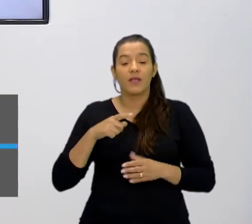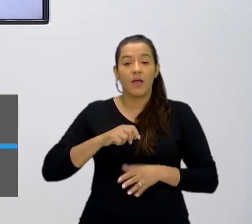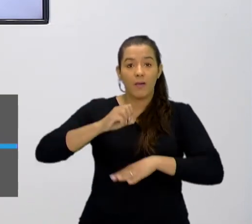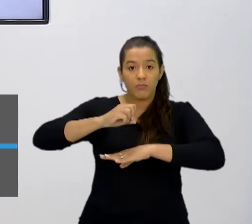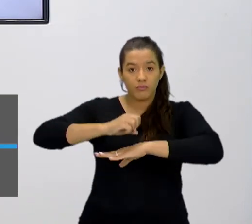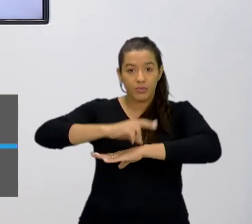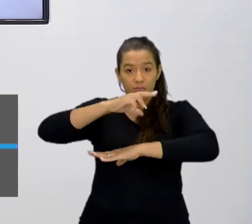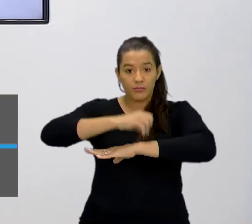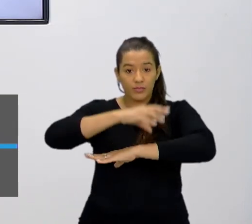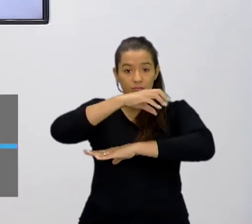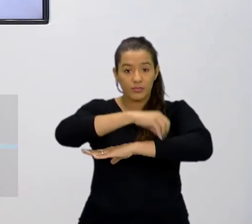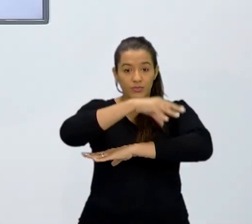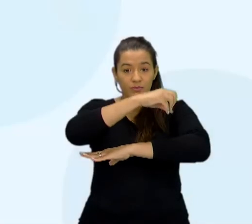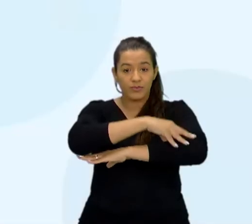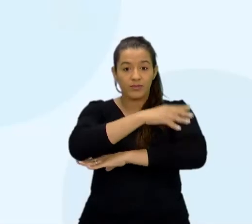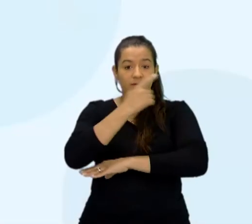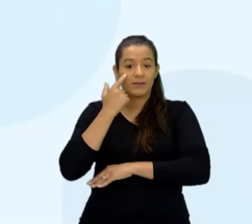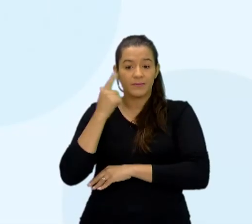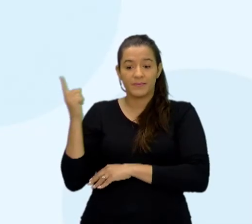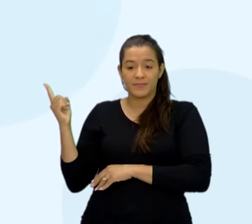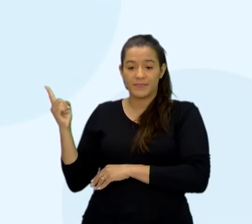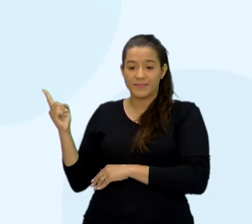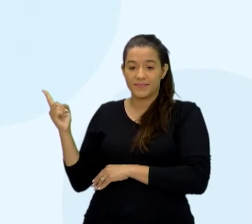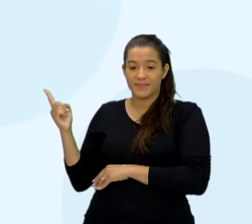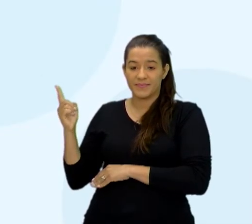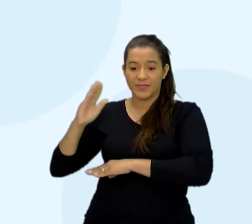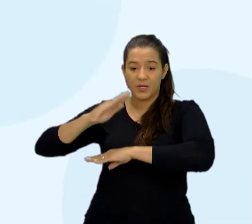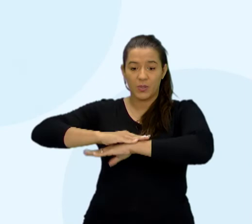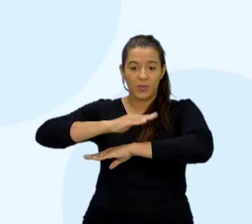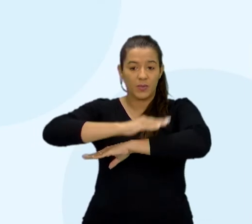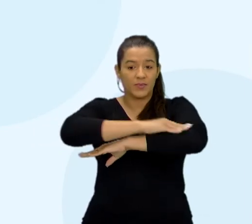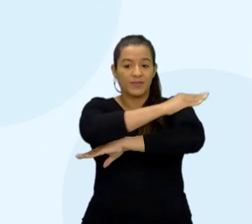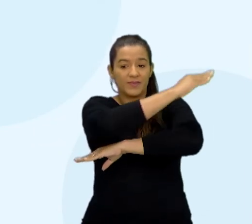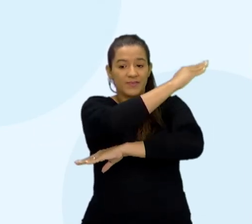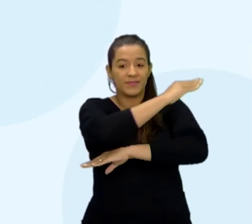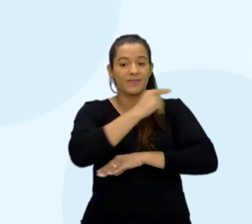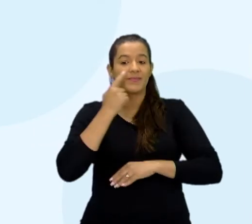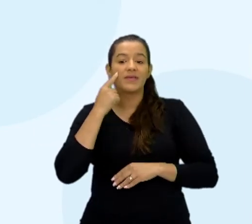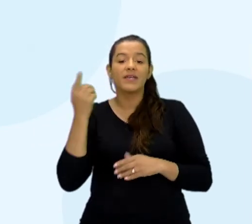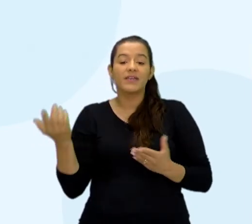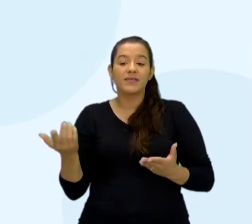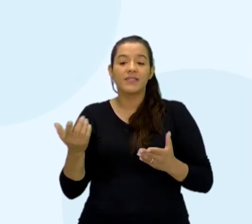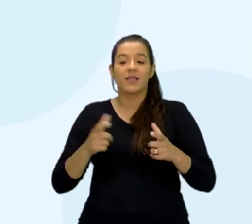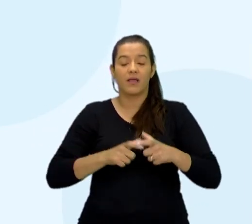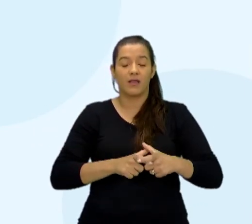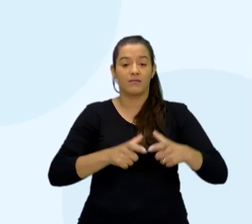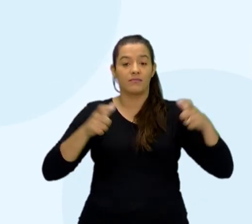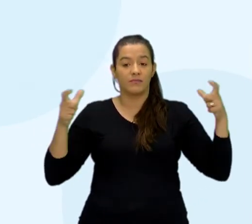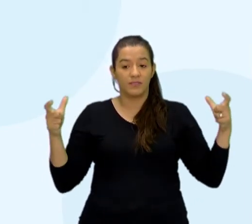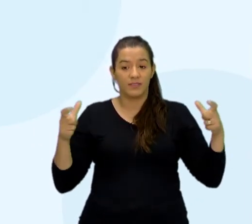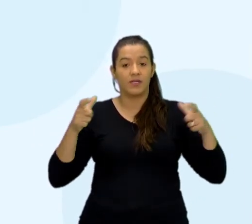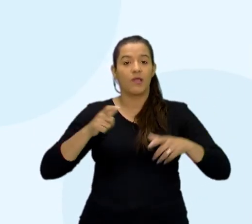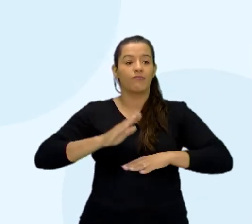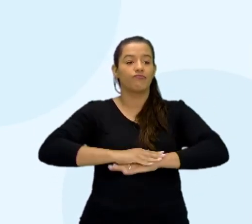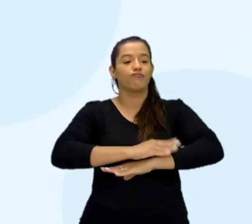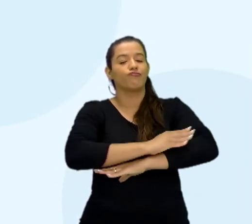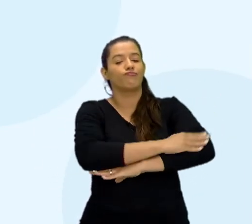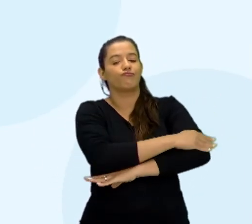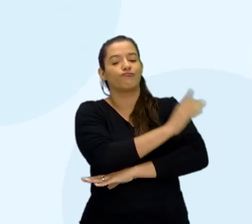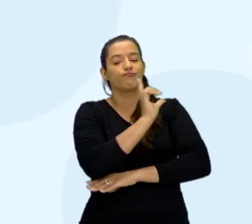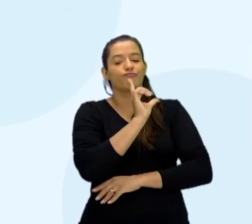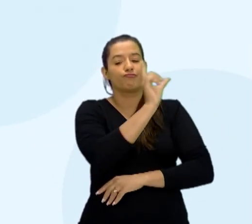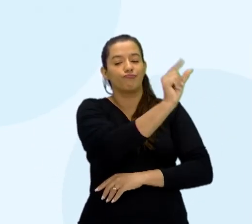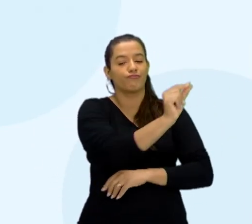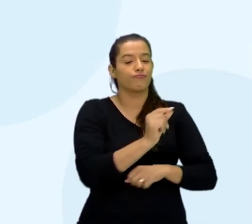na tela? Ó, o Rodrigo vai fechar aí pra gente, tá? Olha o que vai acontecer, ó, o desmatamento aumentando e a ranzinha naturalmente tendo